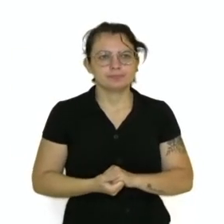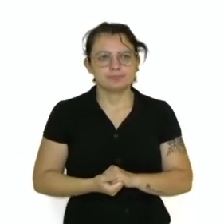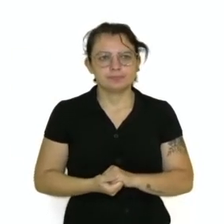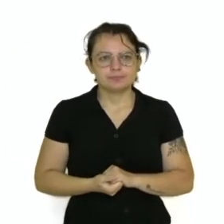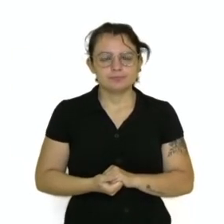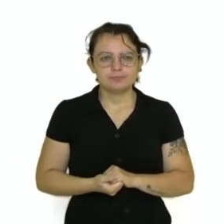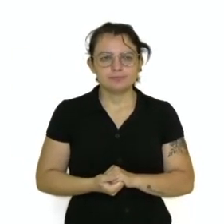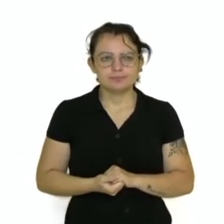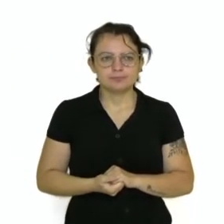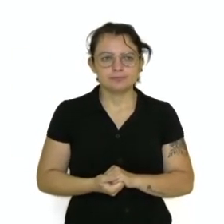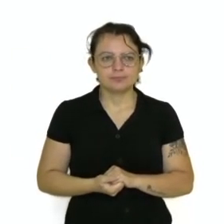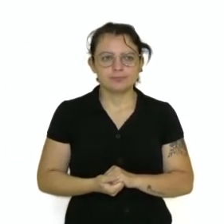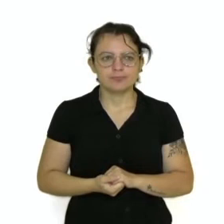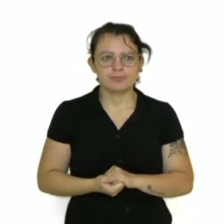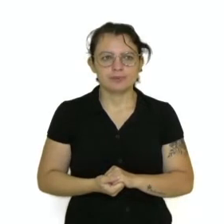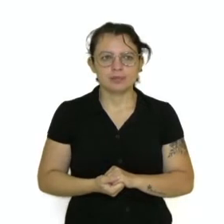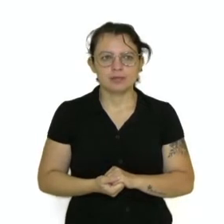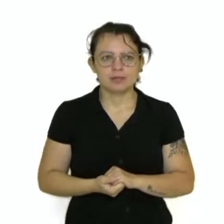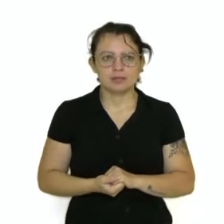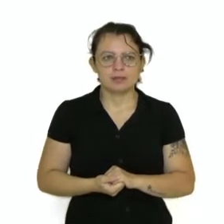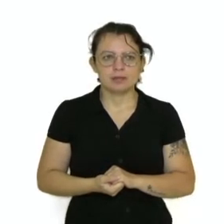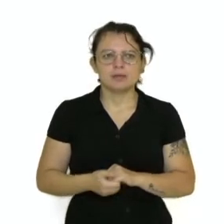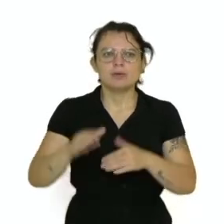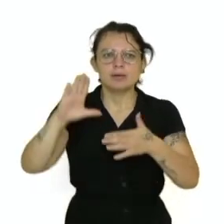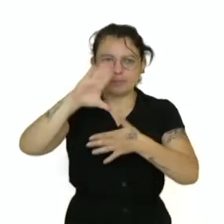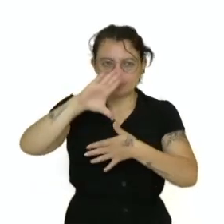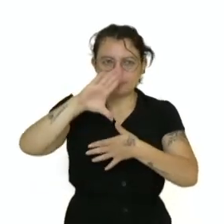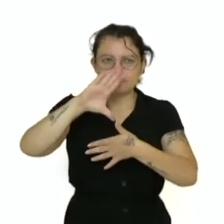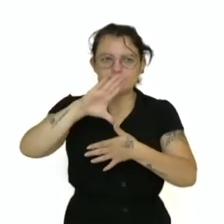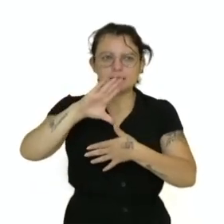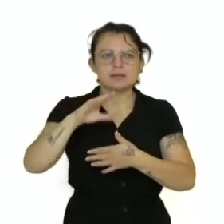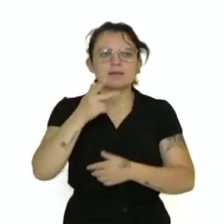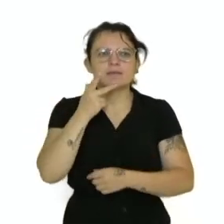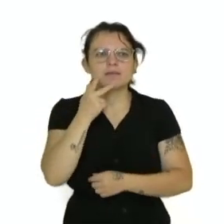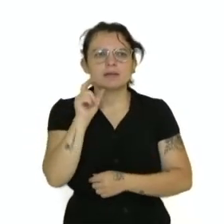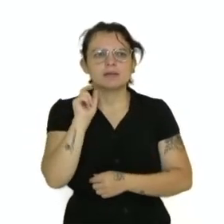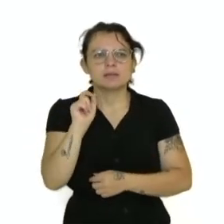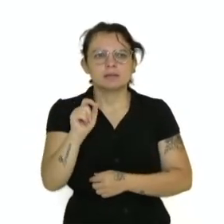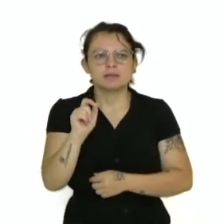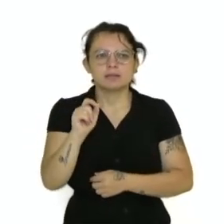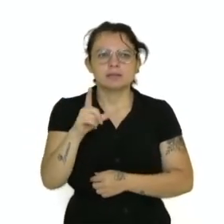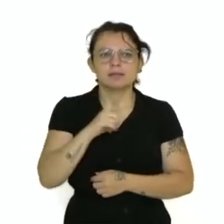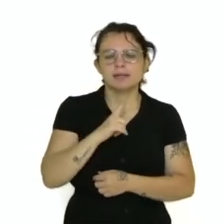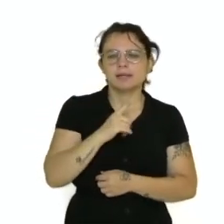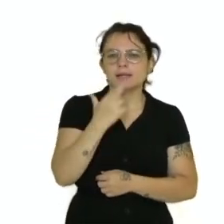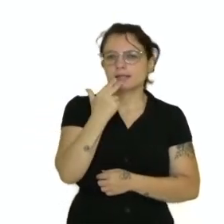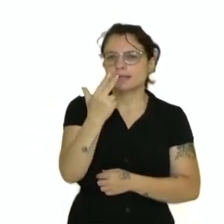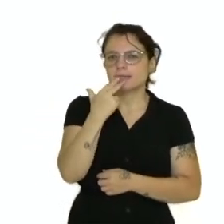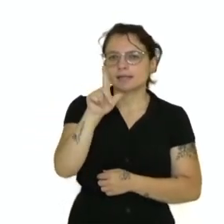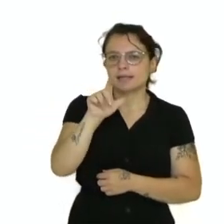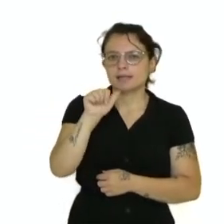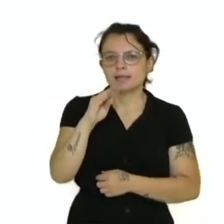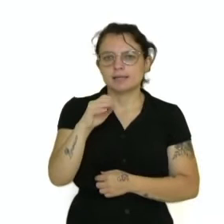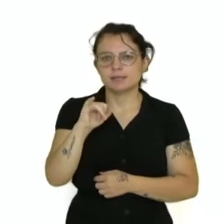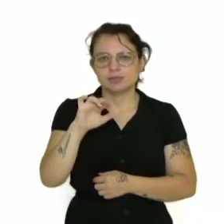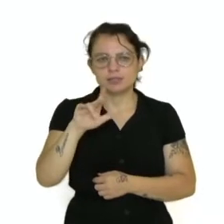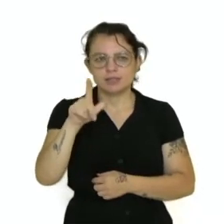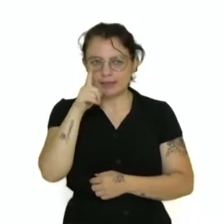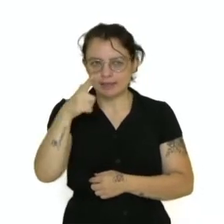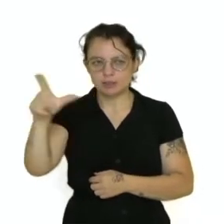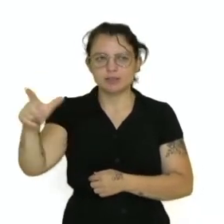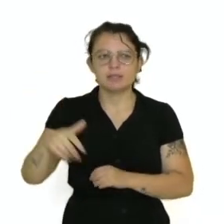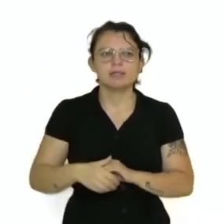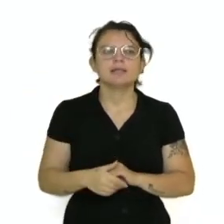Latina, foram inicialmente agrupadas as sociedades em que a língua oficial dominante tem origem no latim, como é o caso do português e do